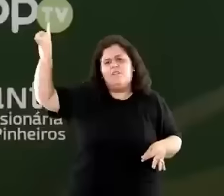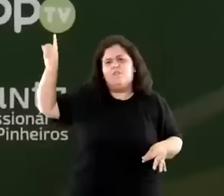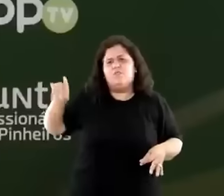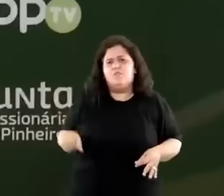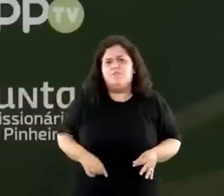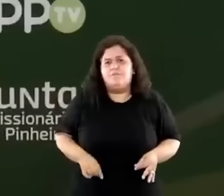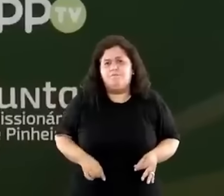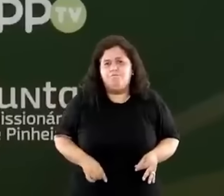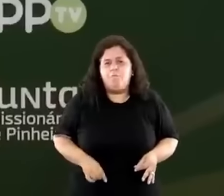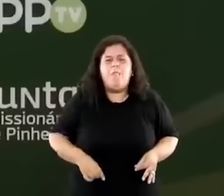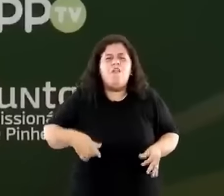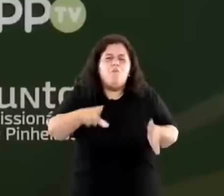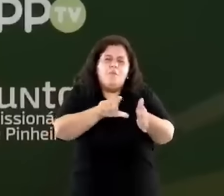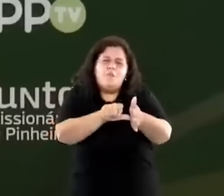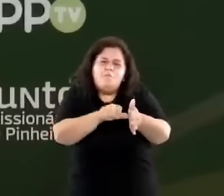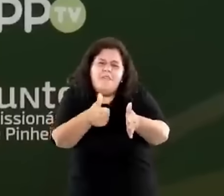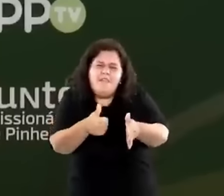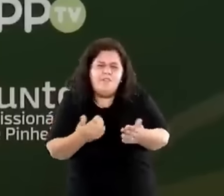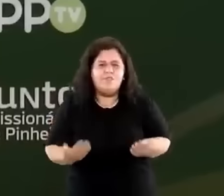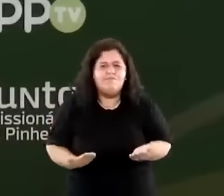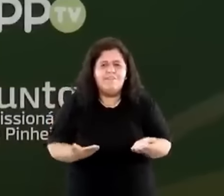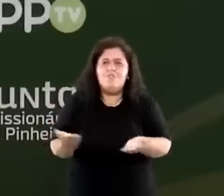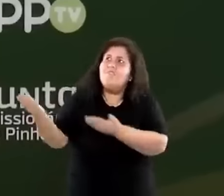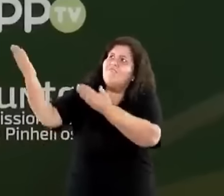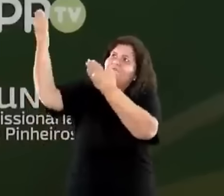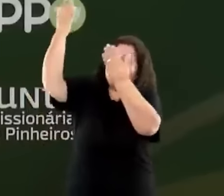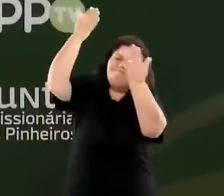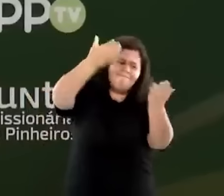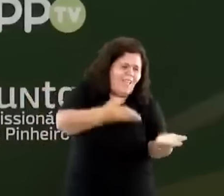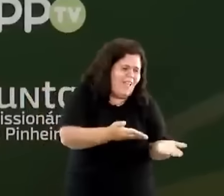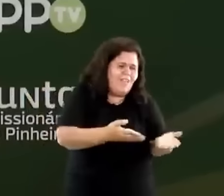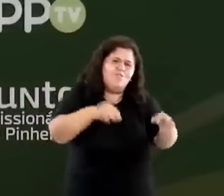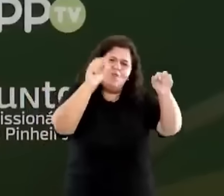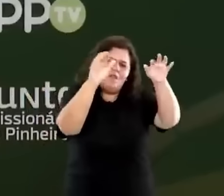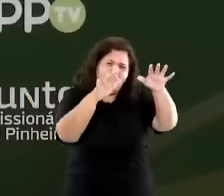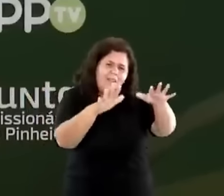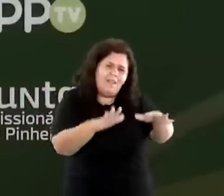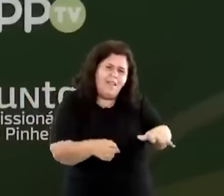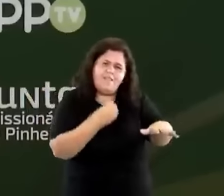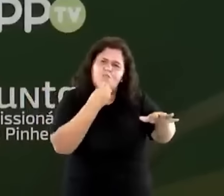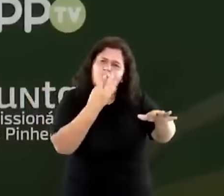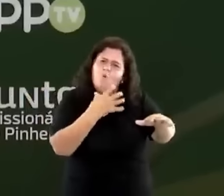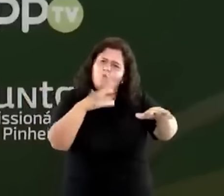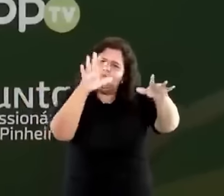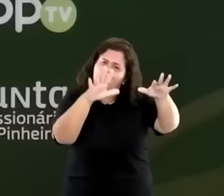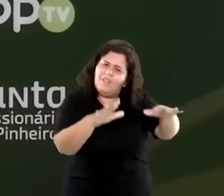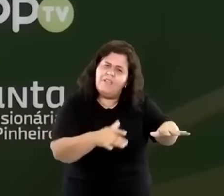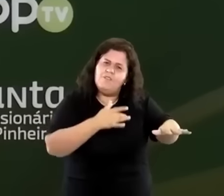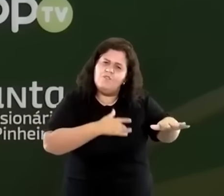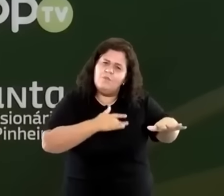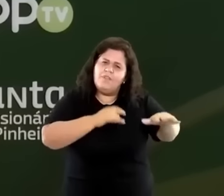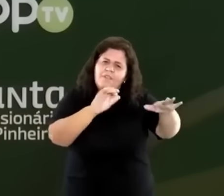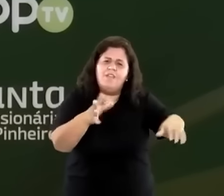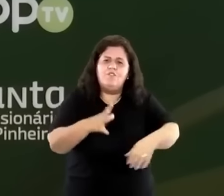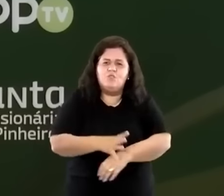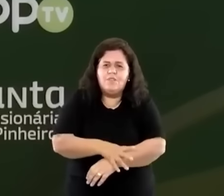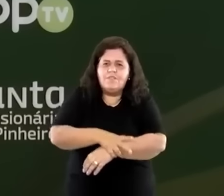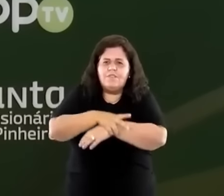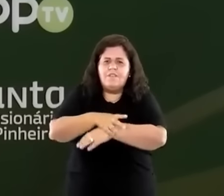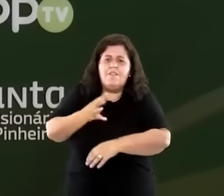de Deus primeiro Deus oferece a sua graça a sua bondade a sua misericórdia a sua